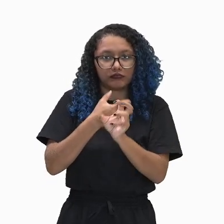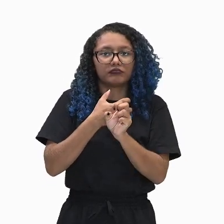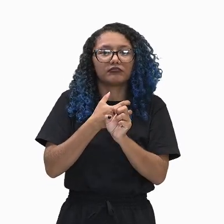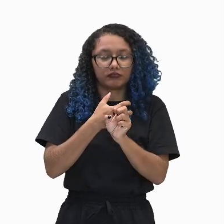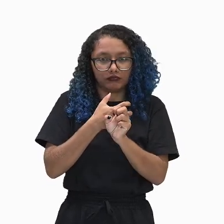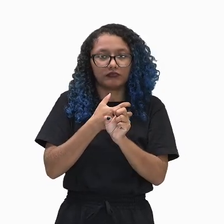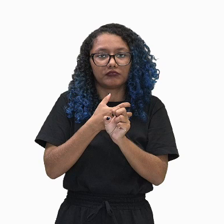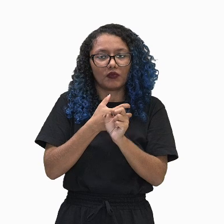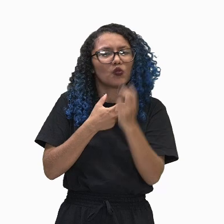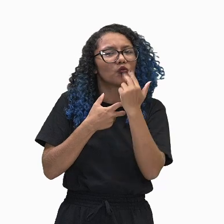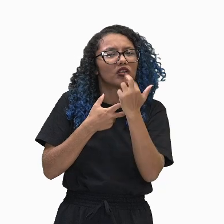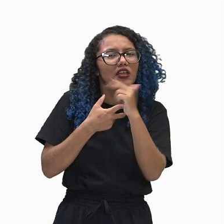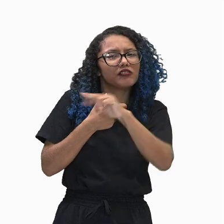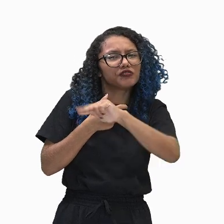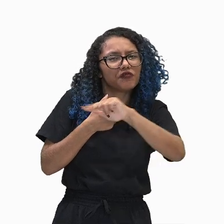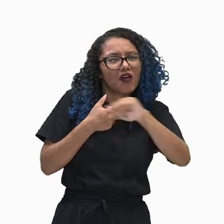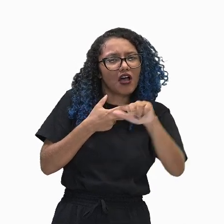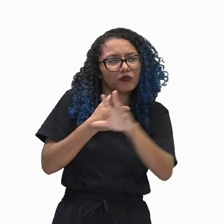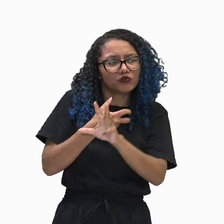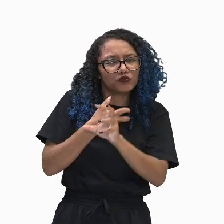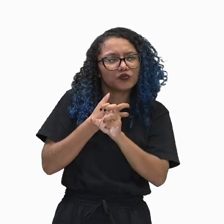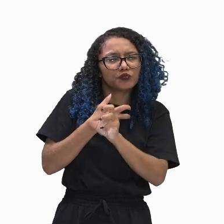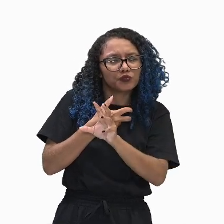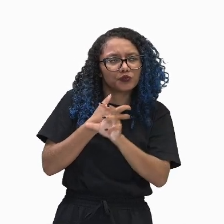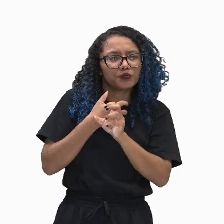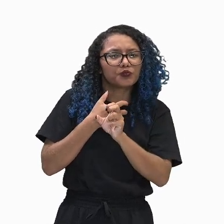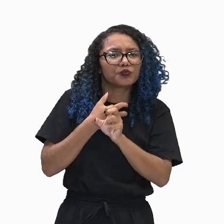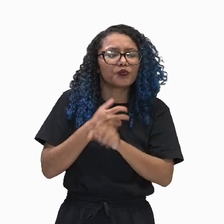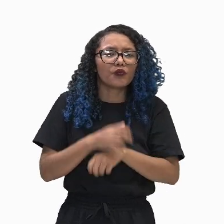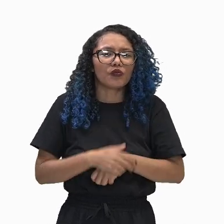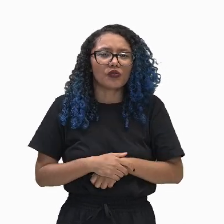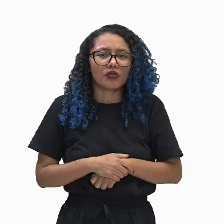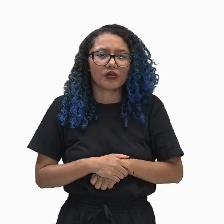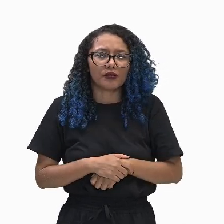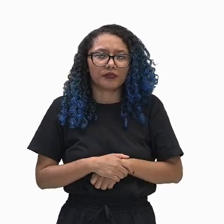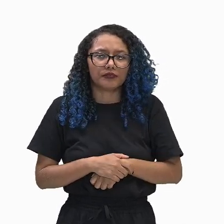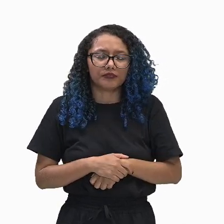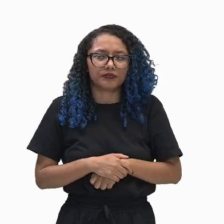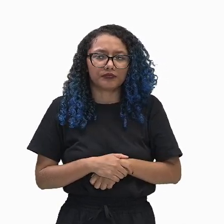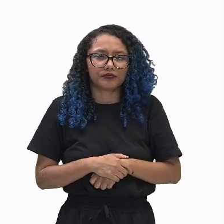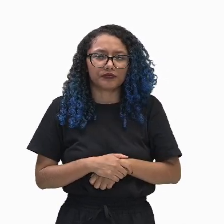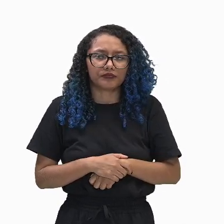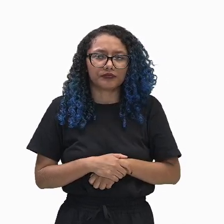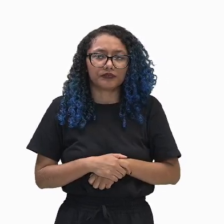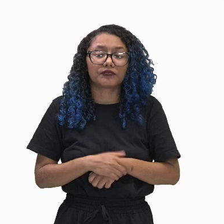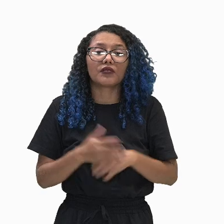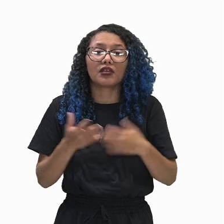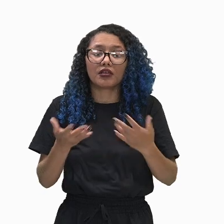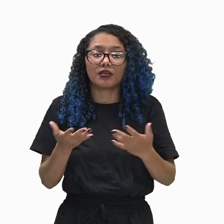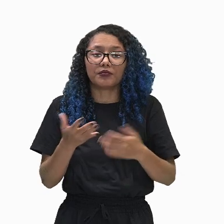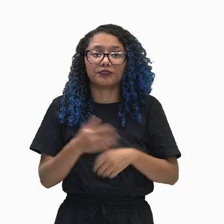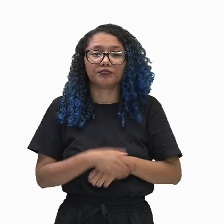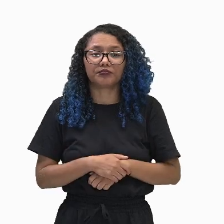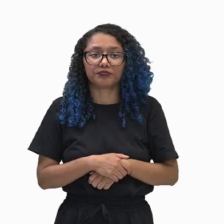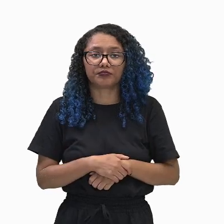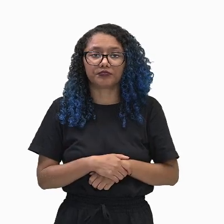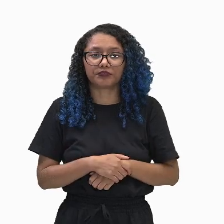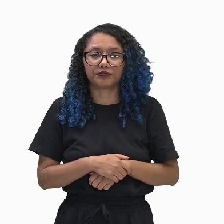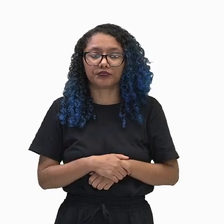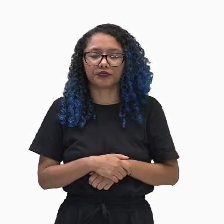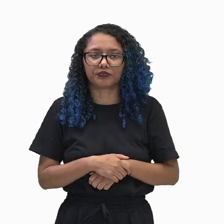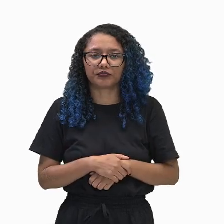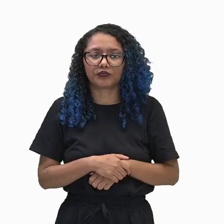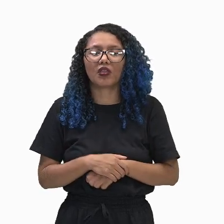né? Ao final do 8º mês, após a fecundação, o embrião é considerado ainda um